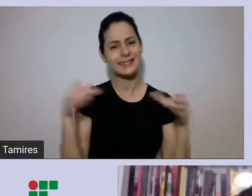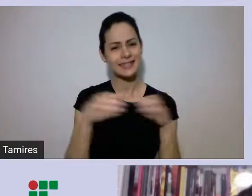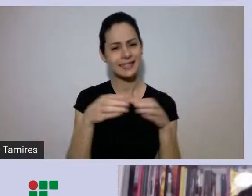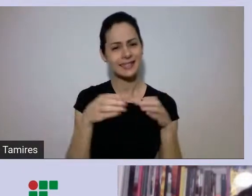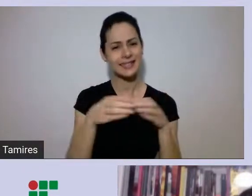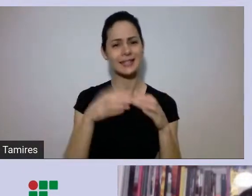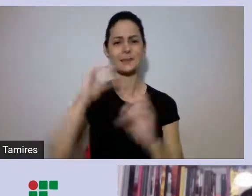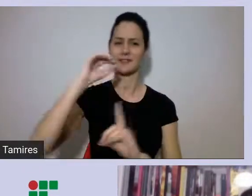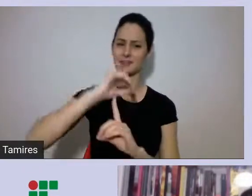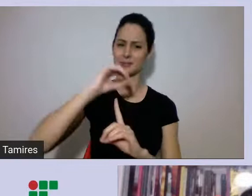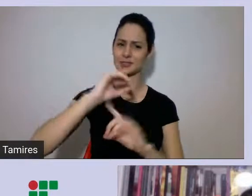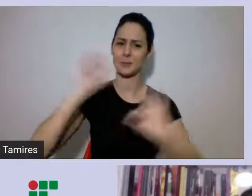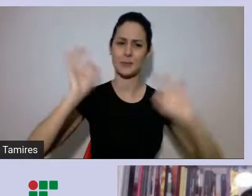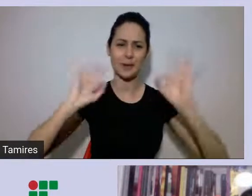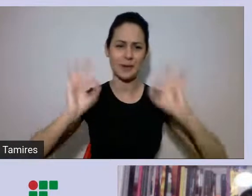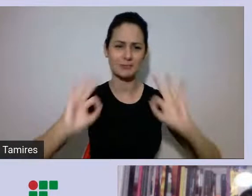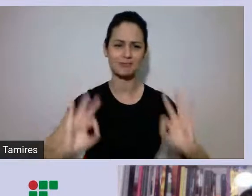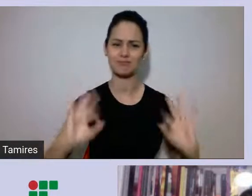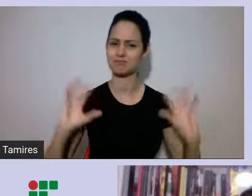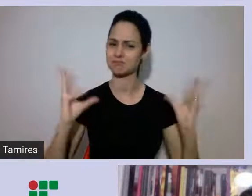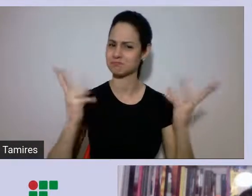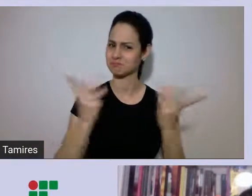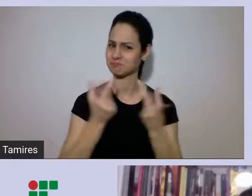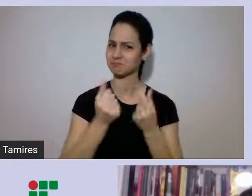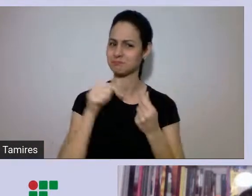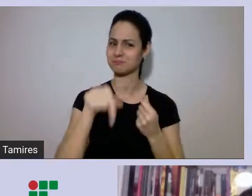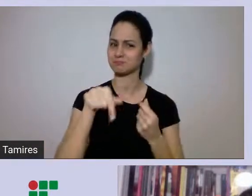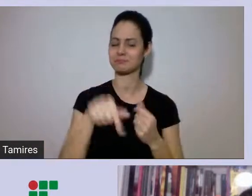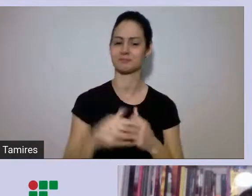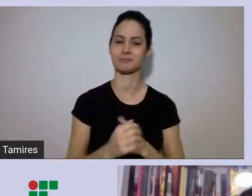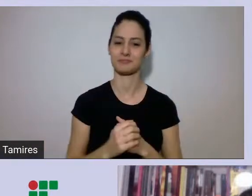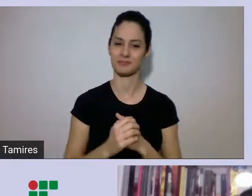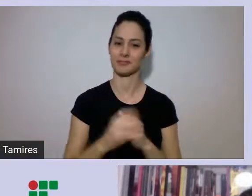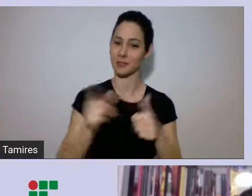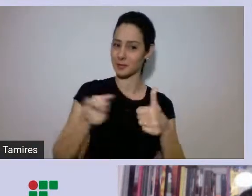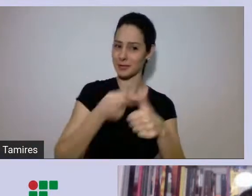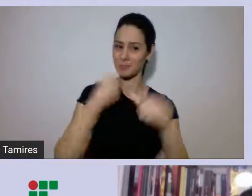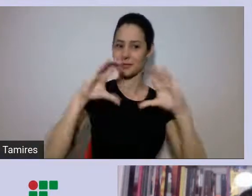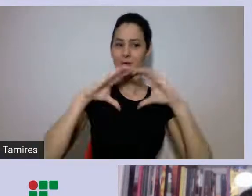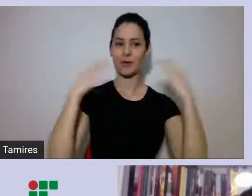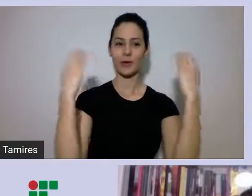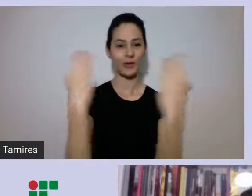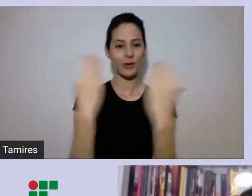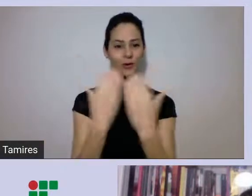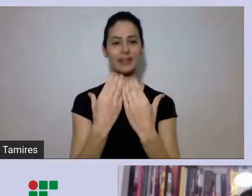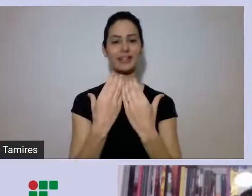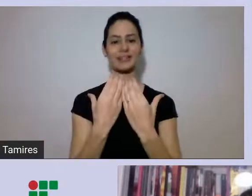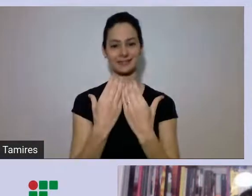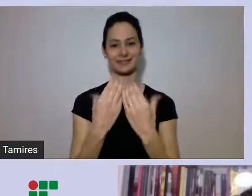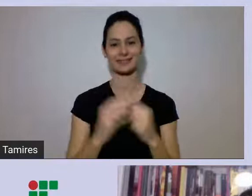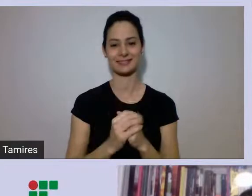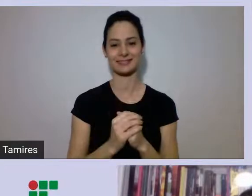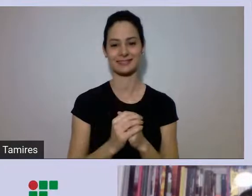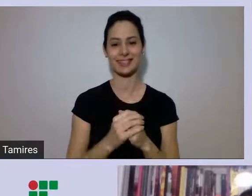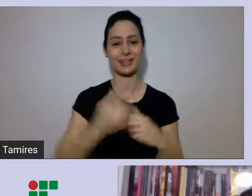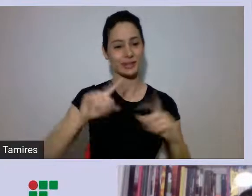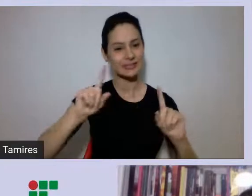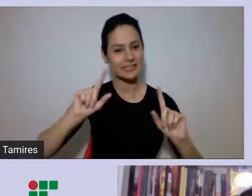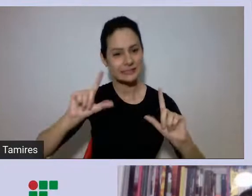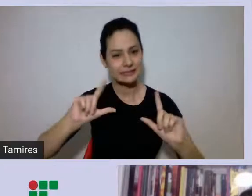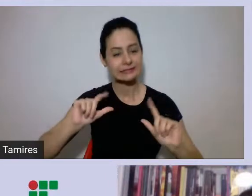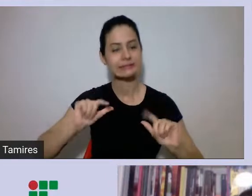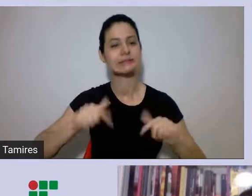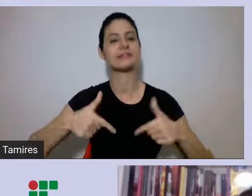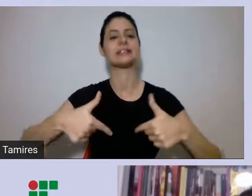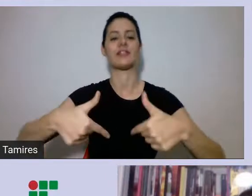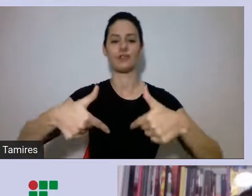pela preparação magnífica, né, desse primeiro colóquio, por aceitar nosso desafio, né, de